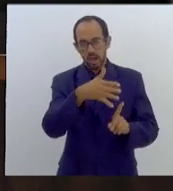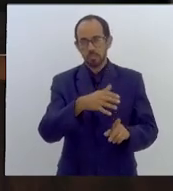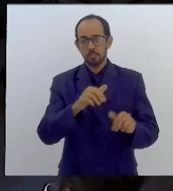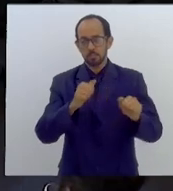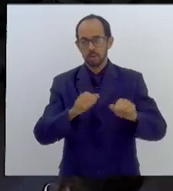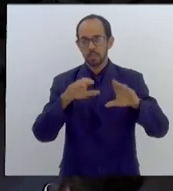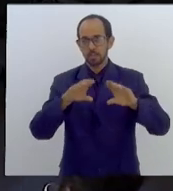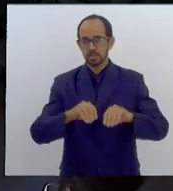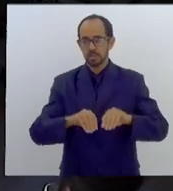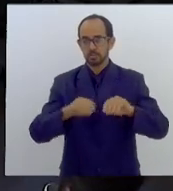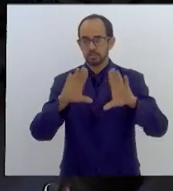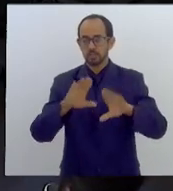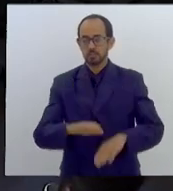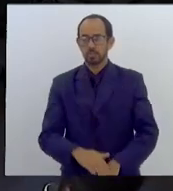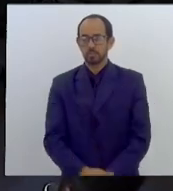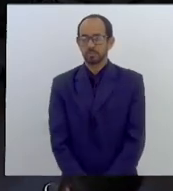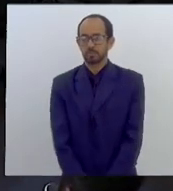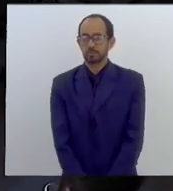sistema.